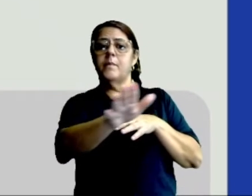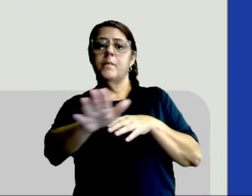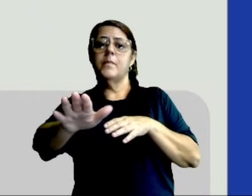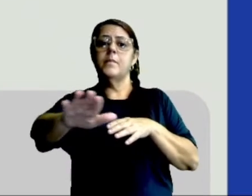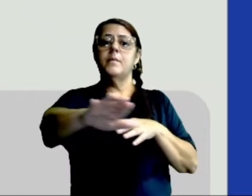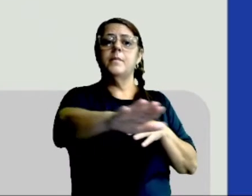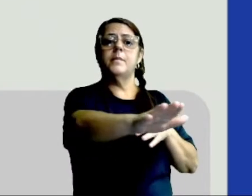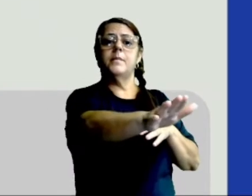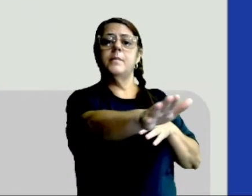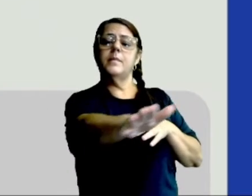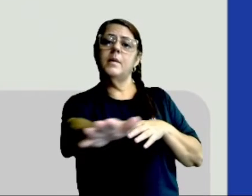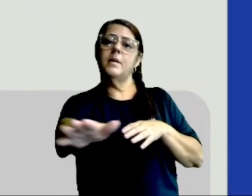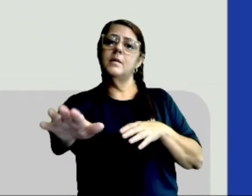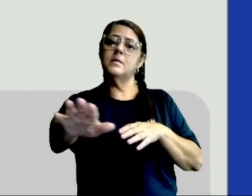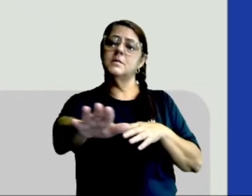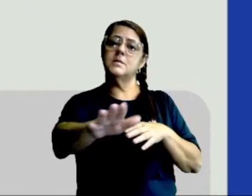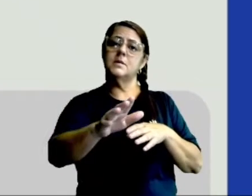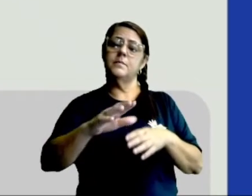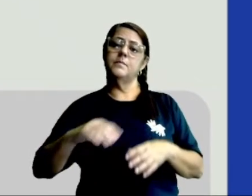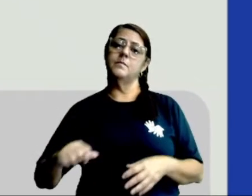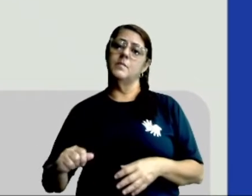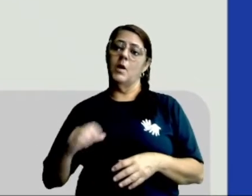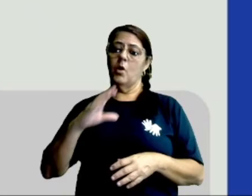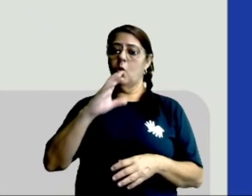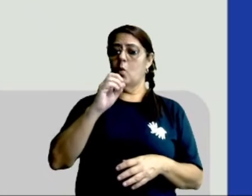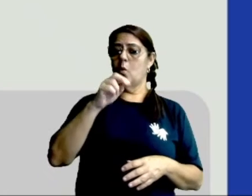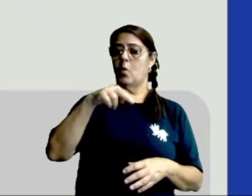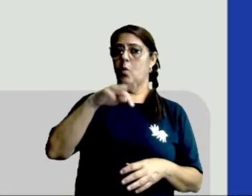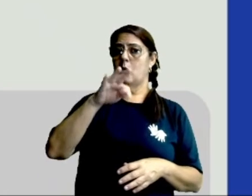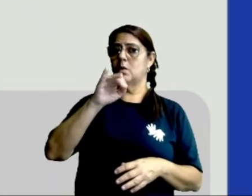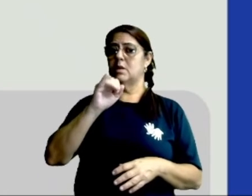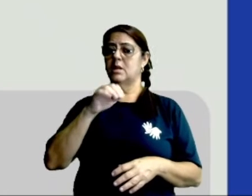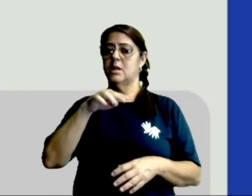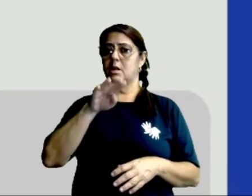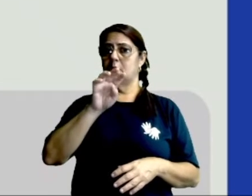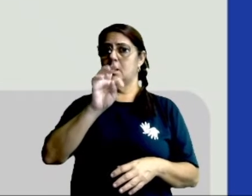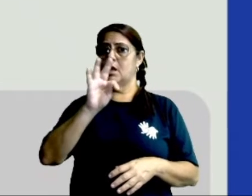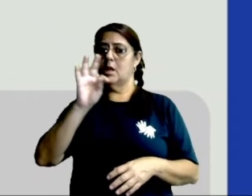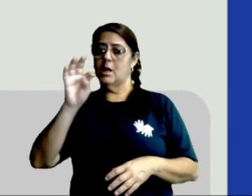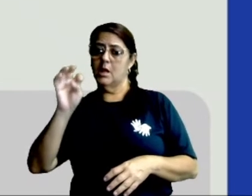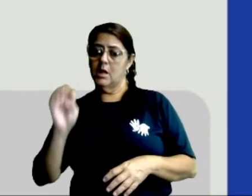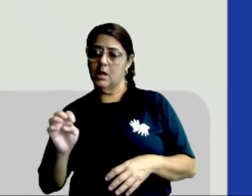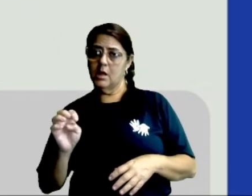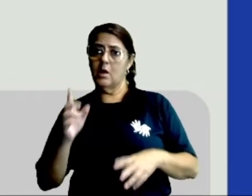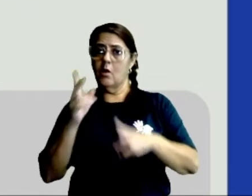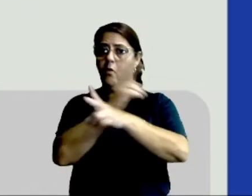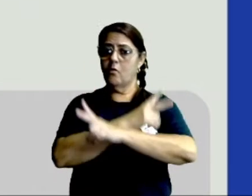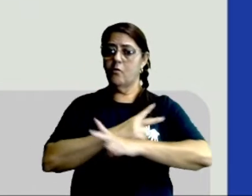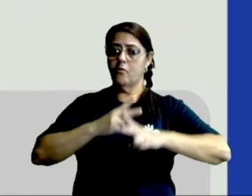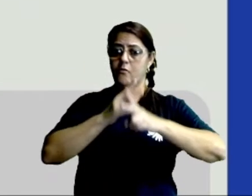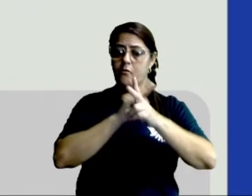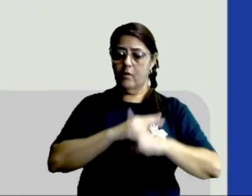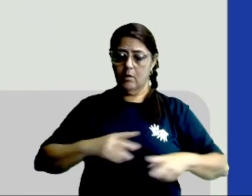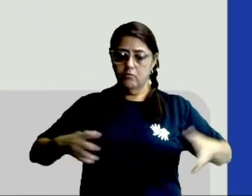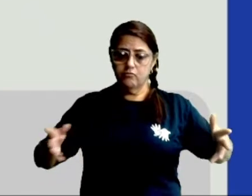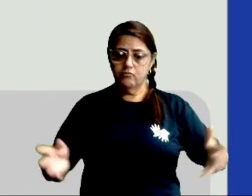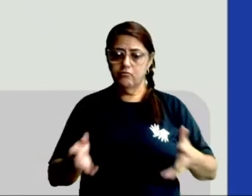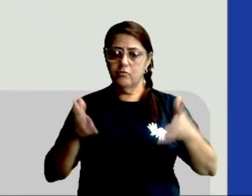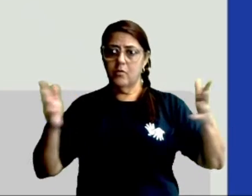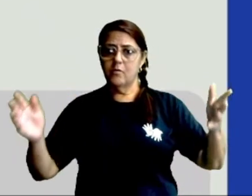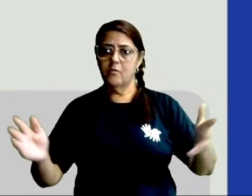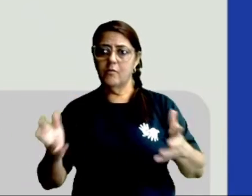sobre o continente, né, trazida pelo vento, e aí ela vai começar a encontrar um